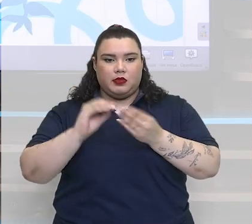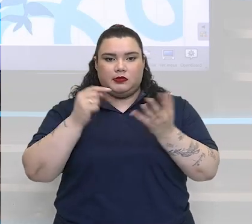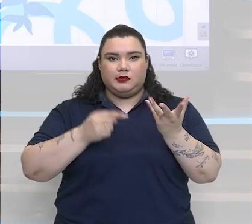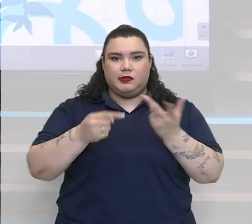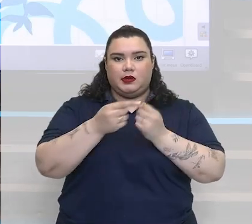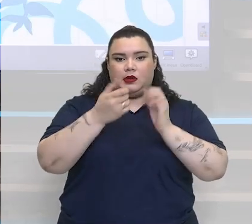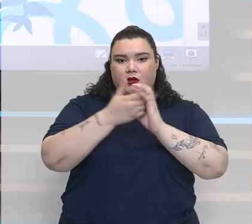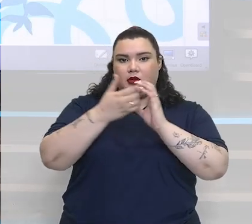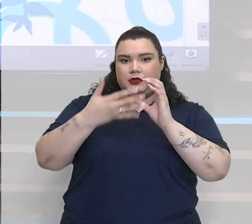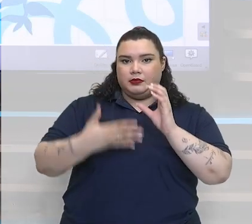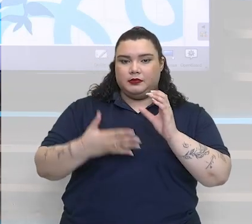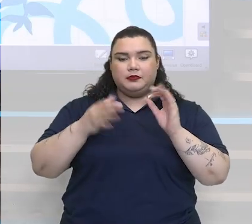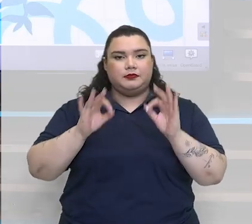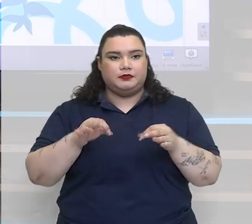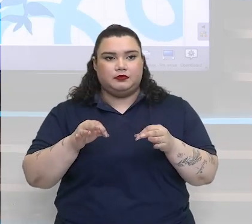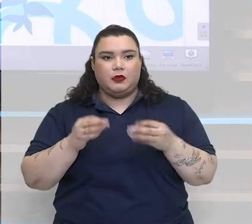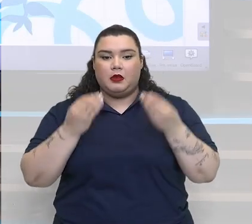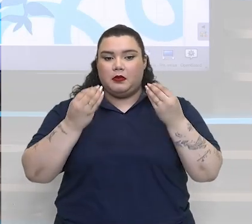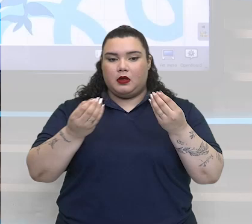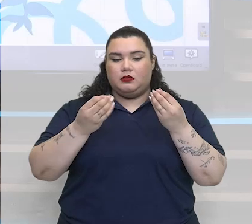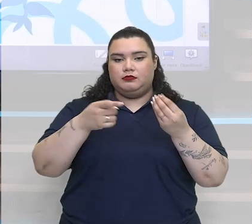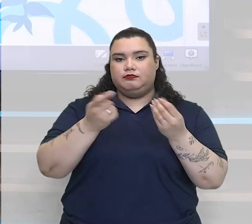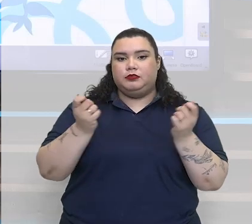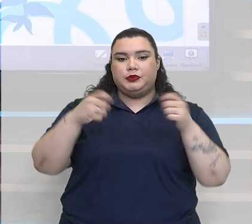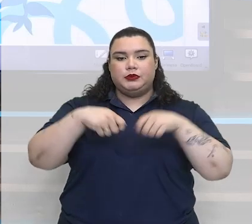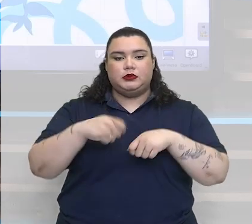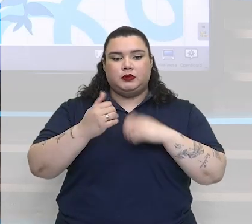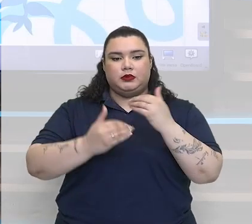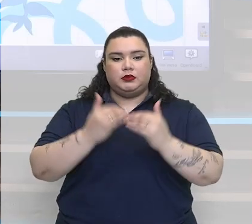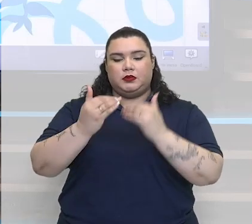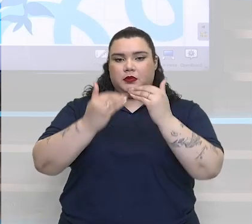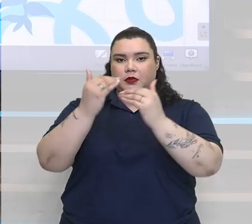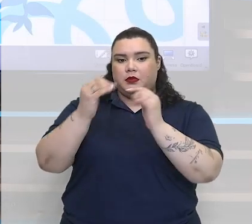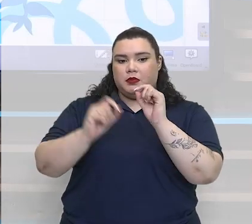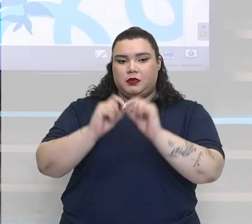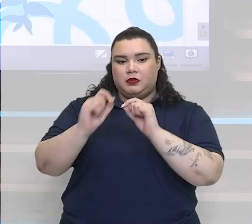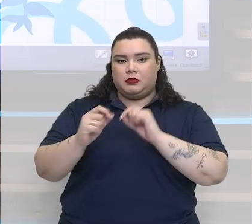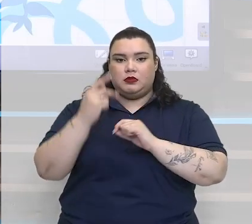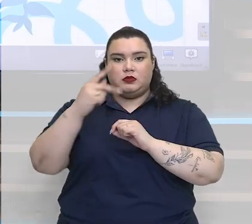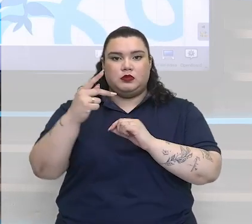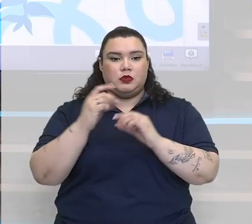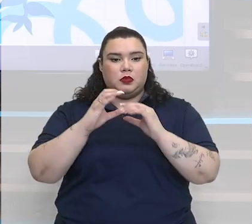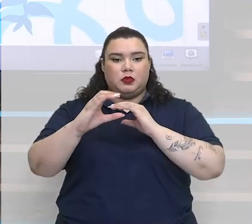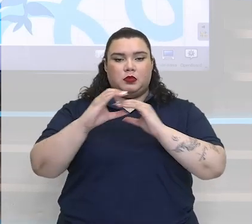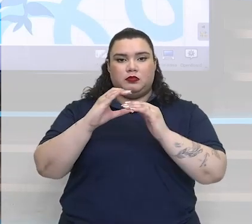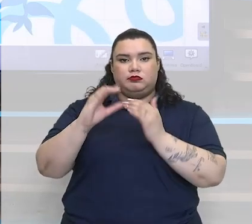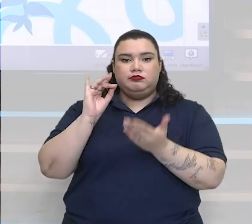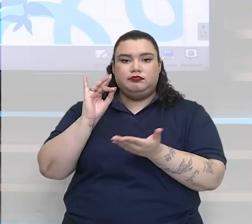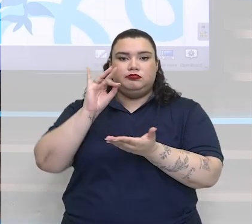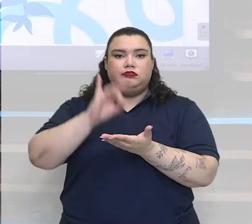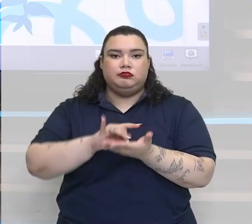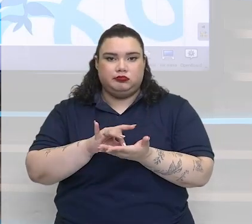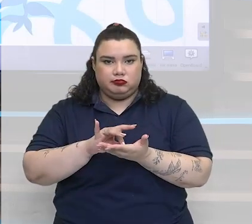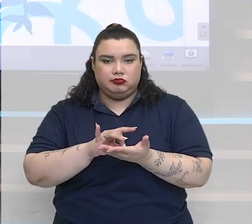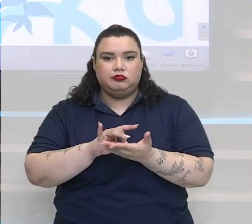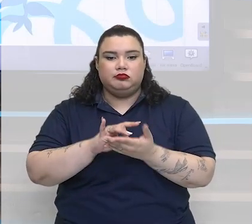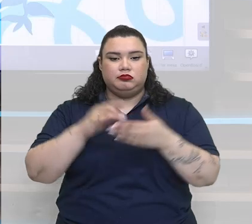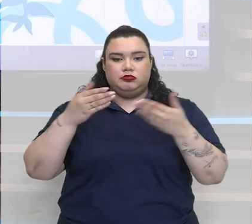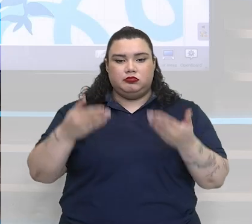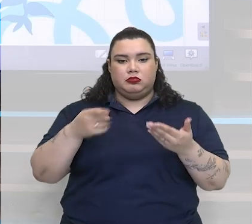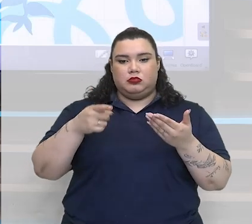aspectos, porque para você desenvolver a sua comunicação eficaz,